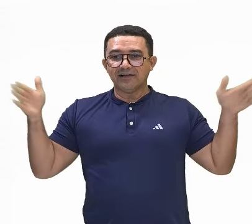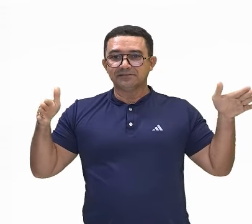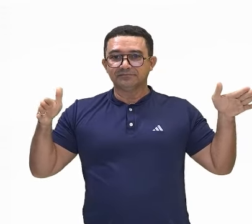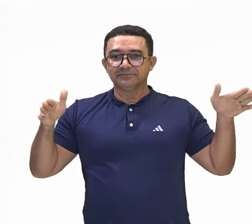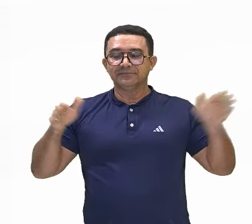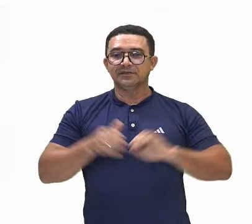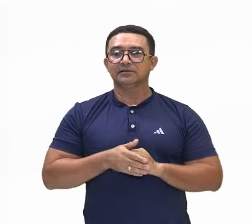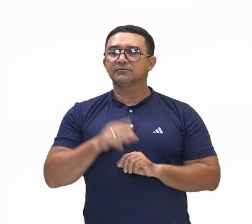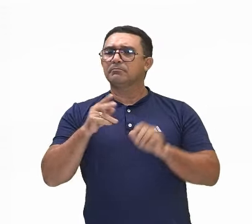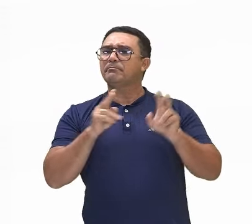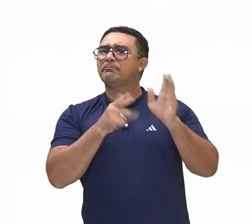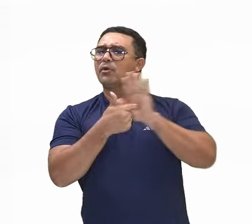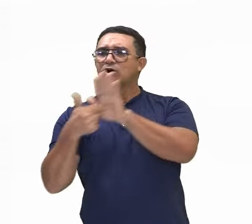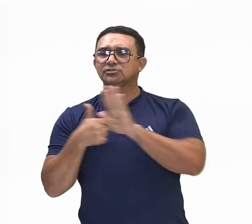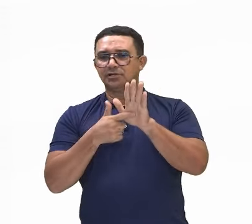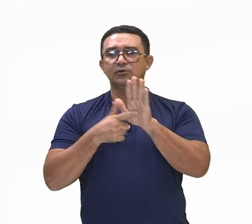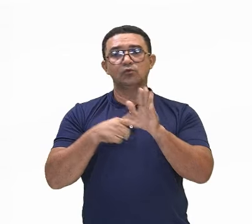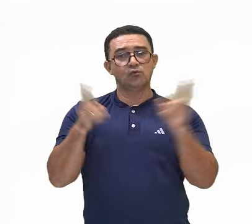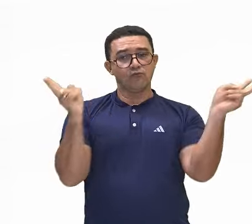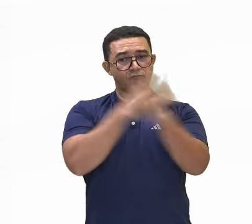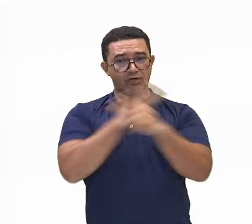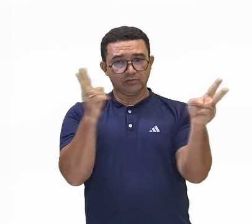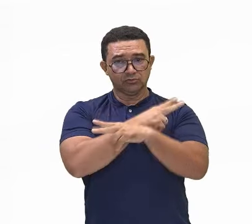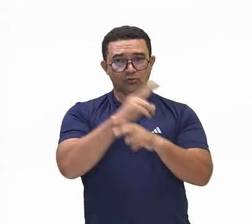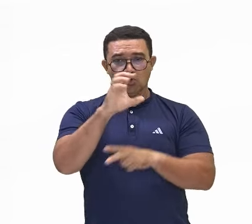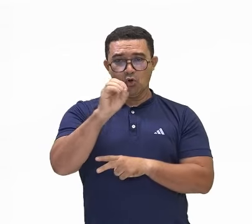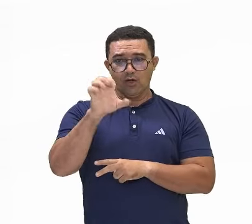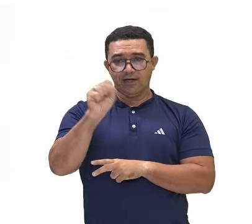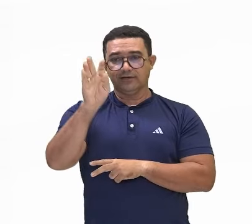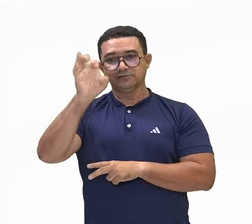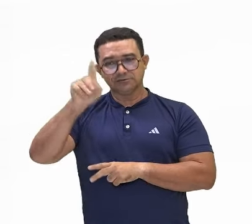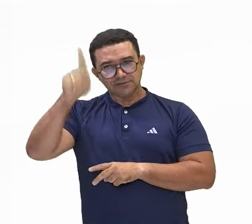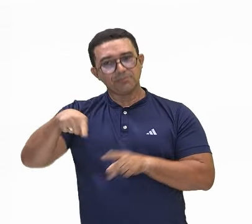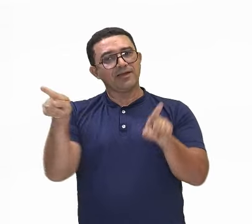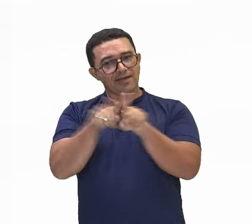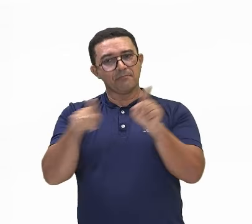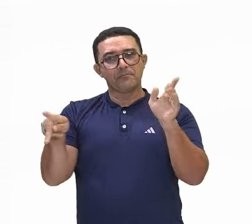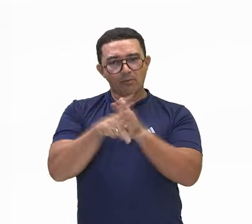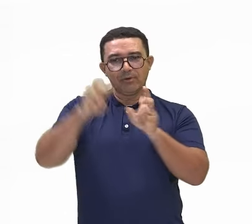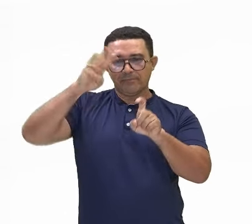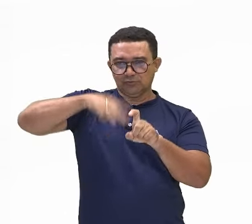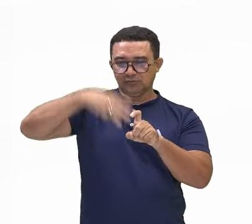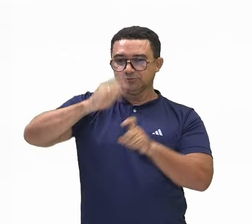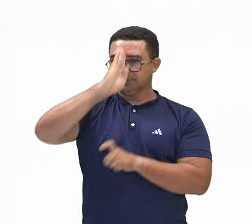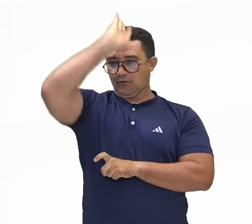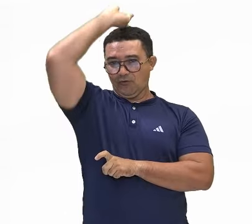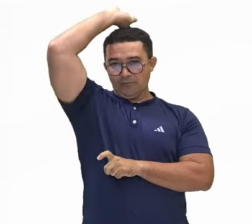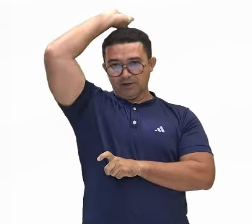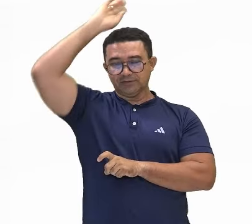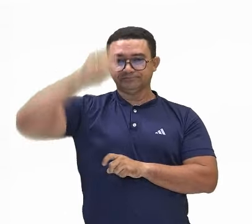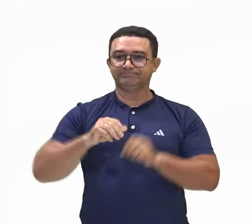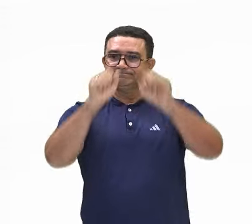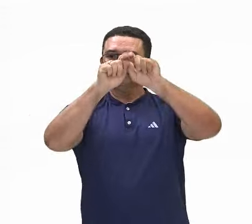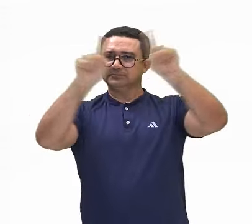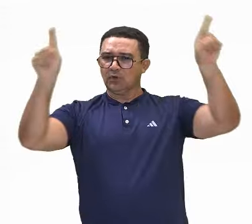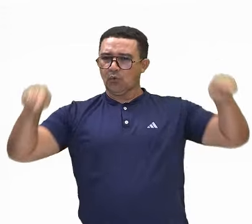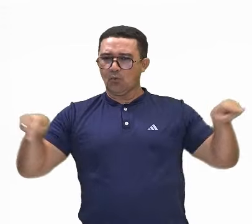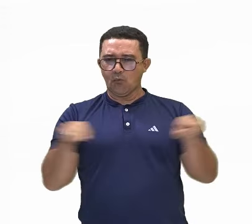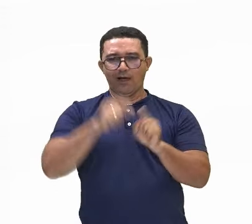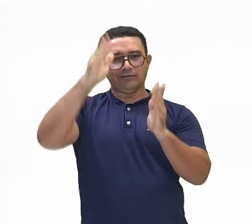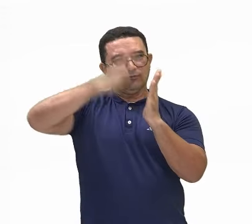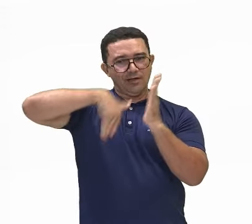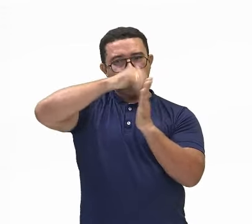o vento oeste, também inspirado na mitologia romana. Assim, o quadro é uma